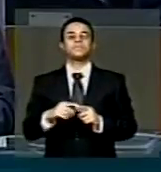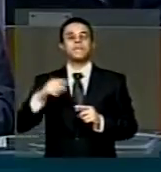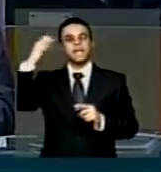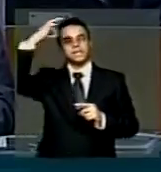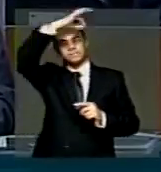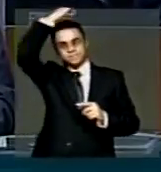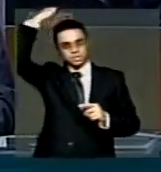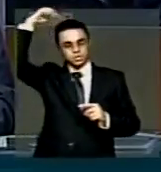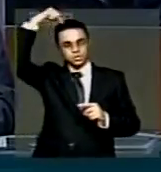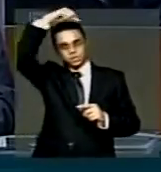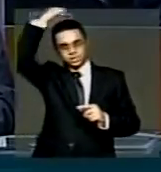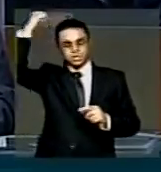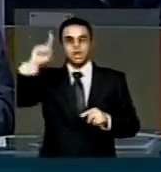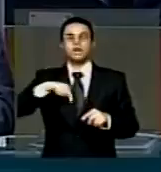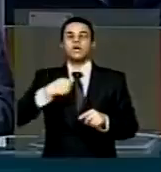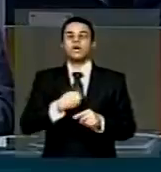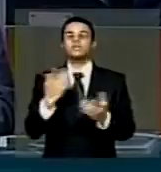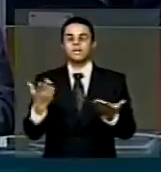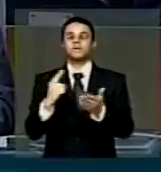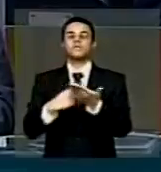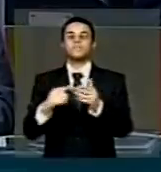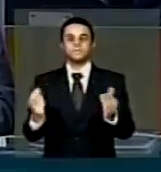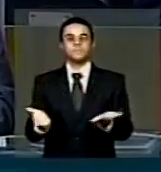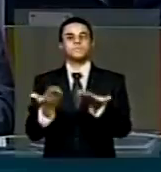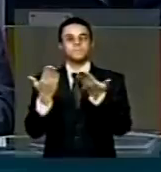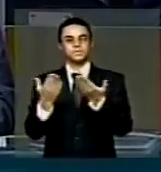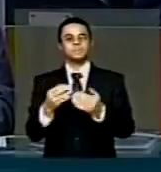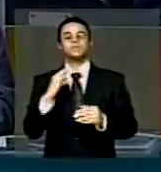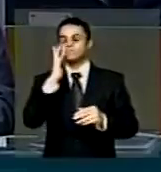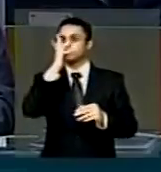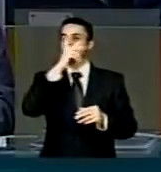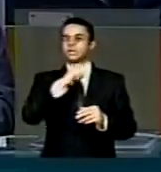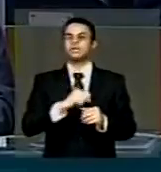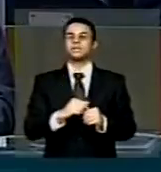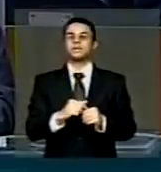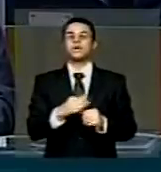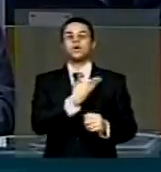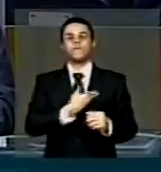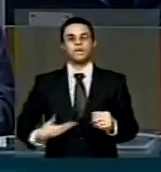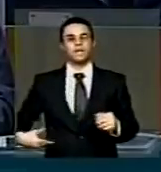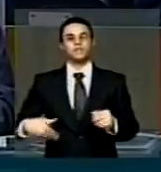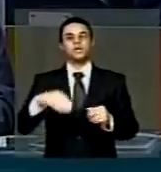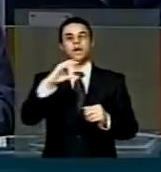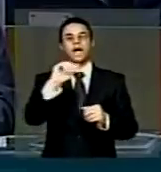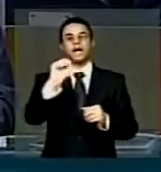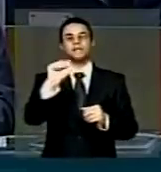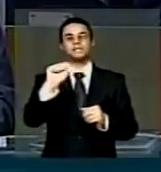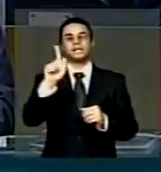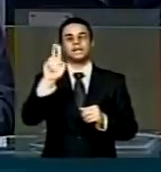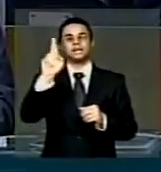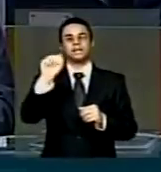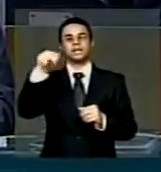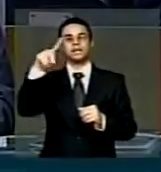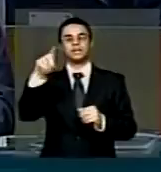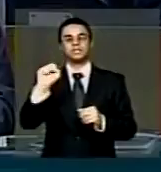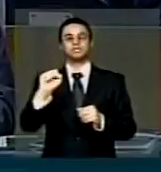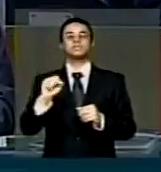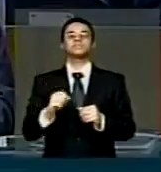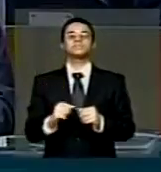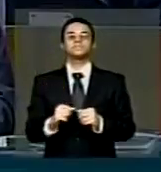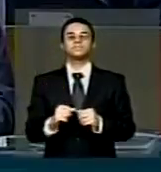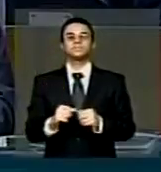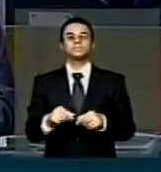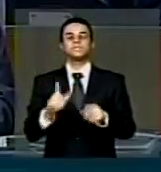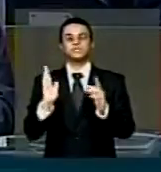Santo nós tivemos uma comemoração muito bonita, o governador Casagrande, através da Secretaria de Meio Ambiente e Recursos Hídricos,